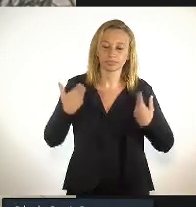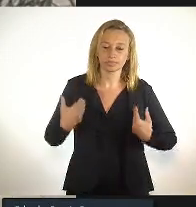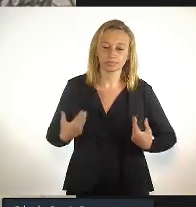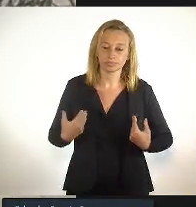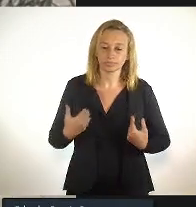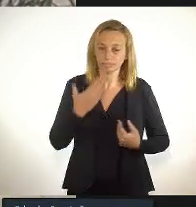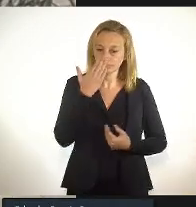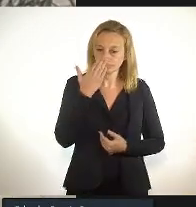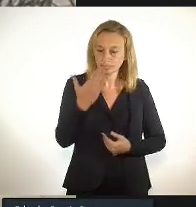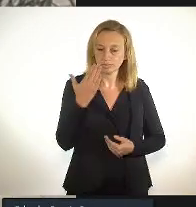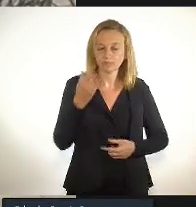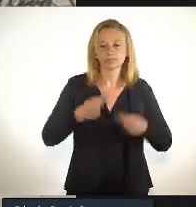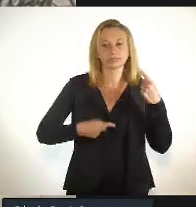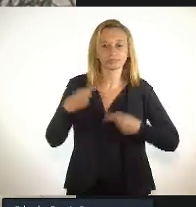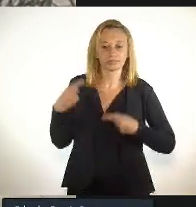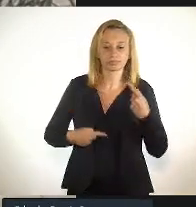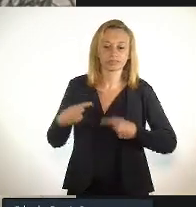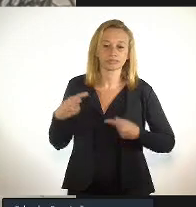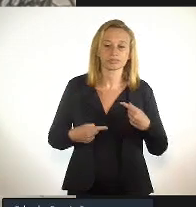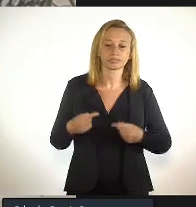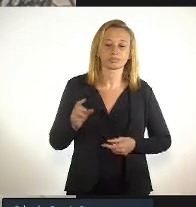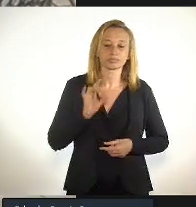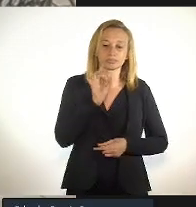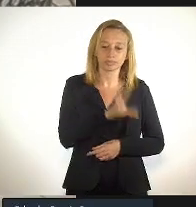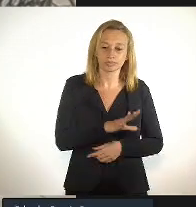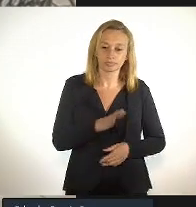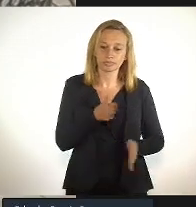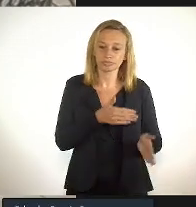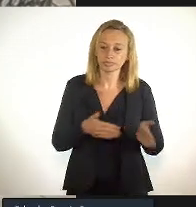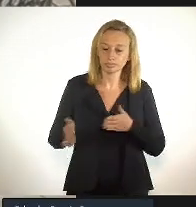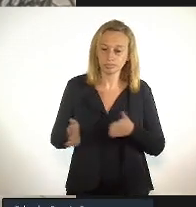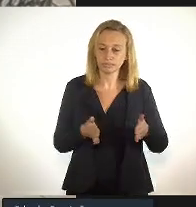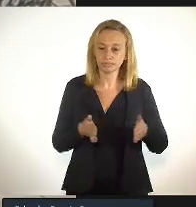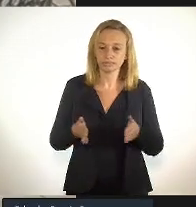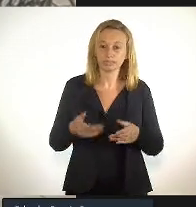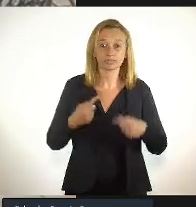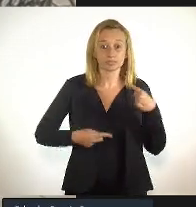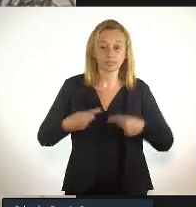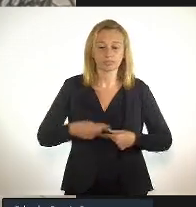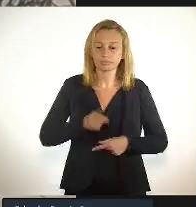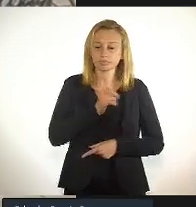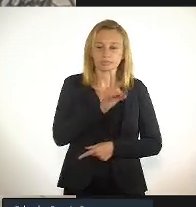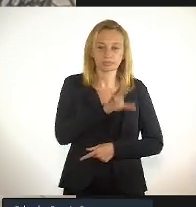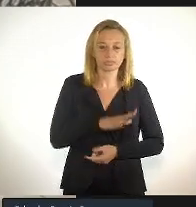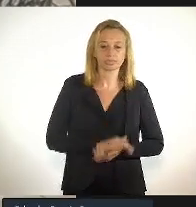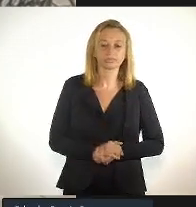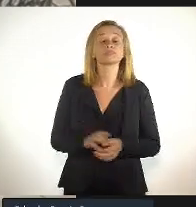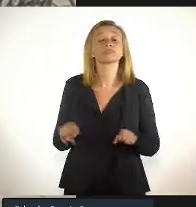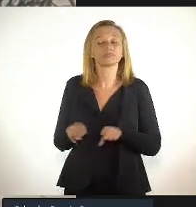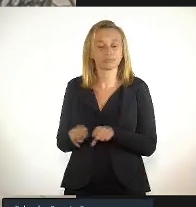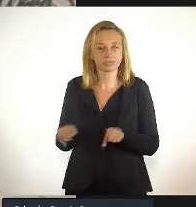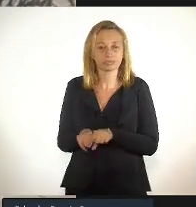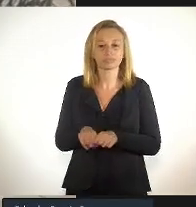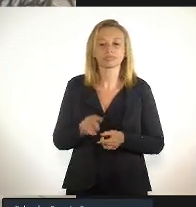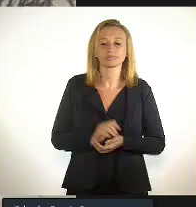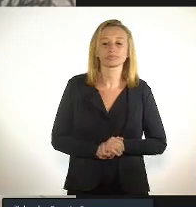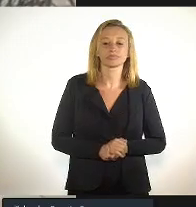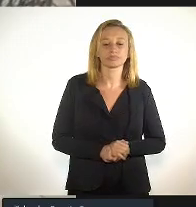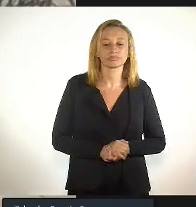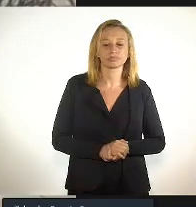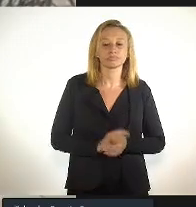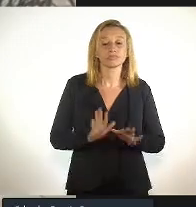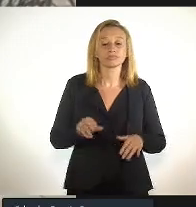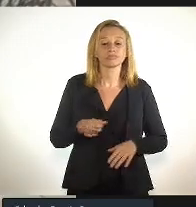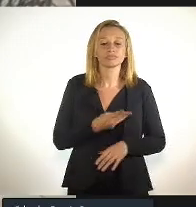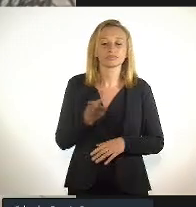de frente da política nesse último processo político, mas não só isso, também salientar o